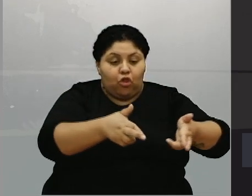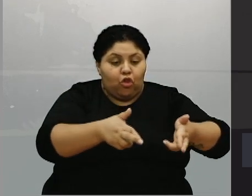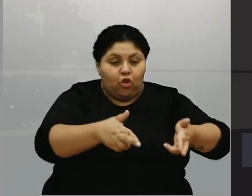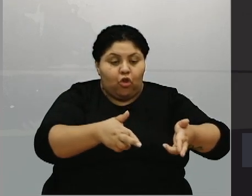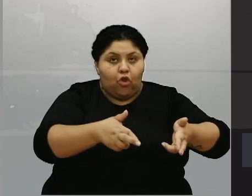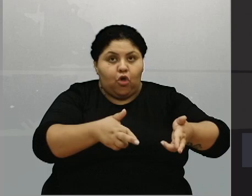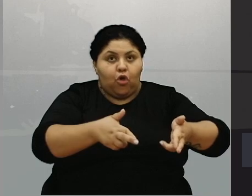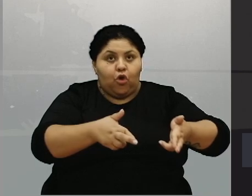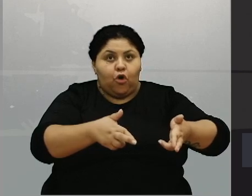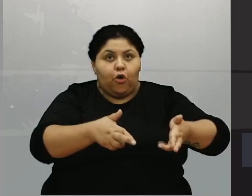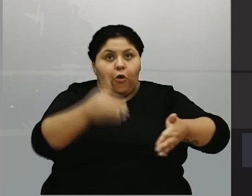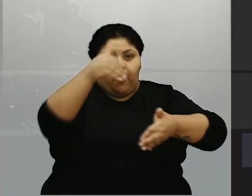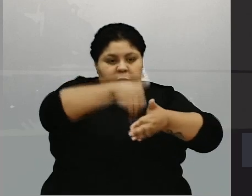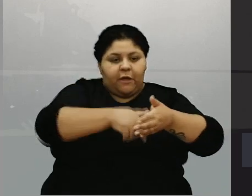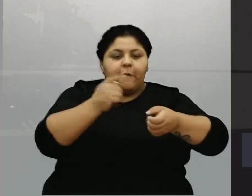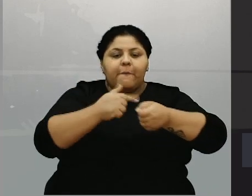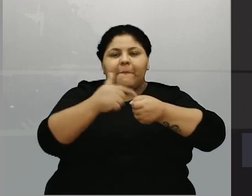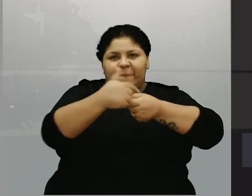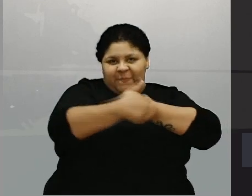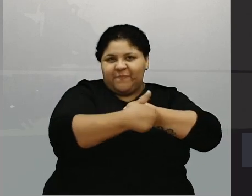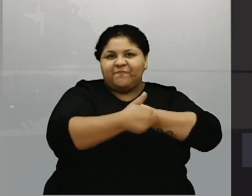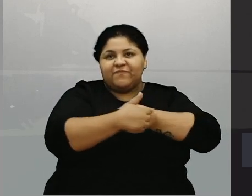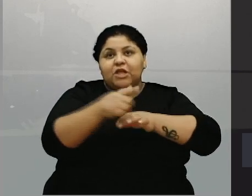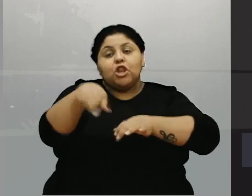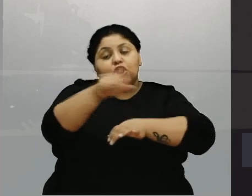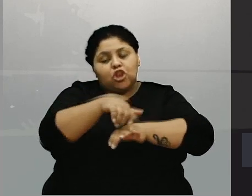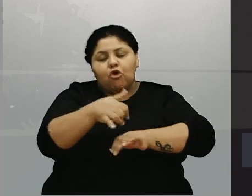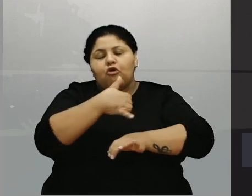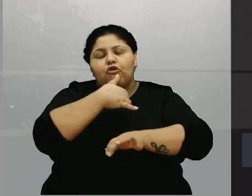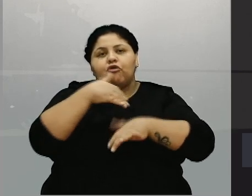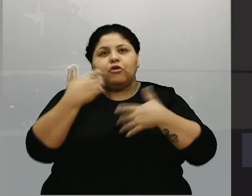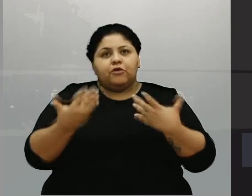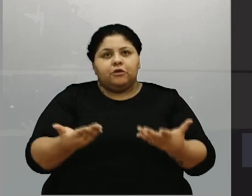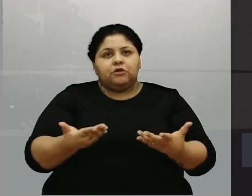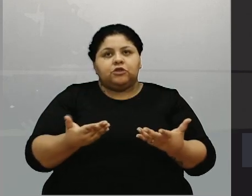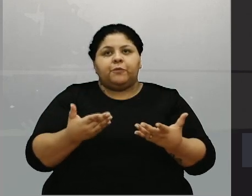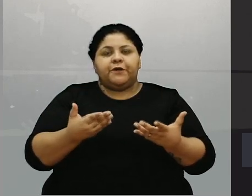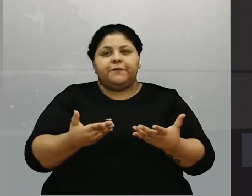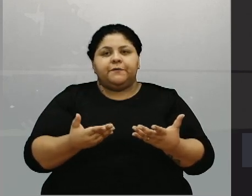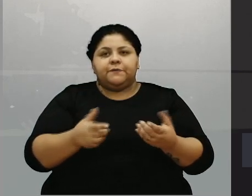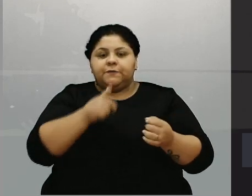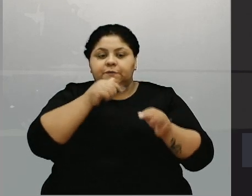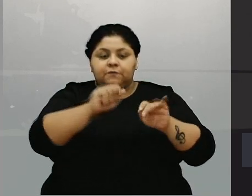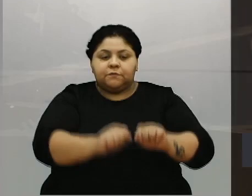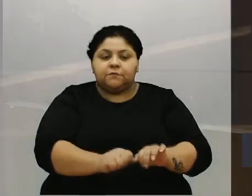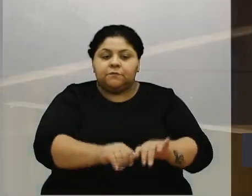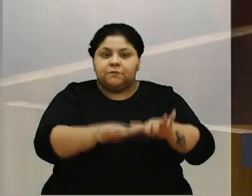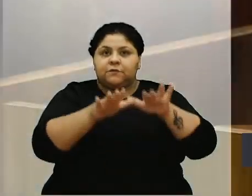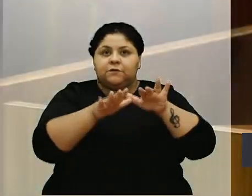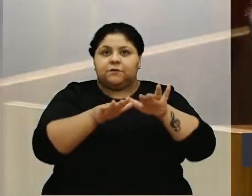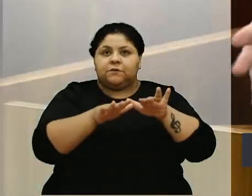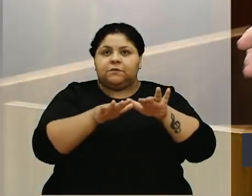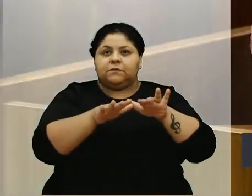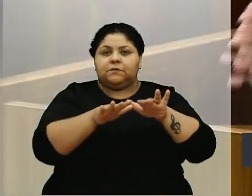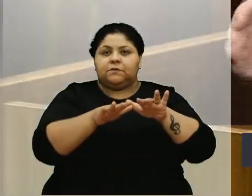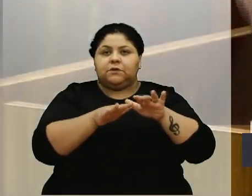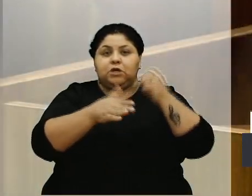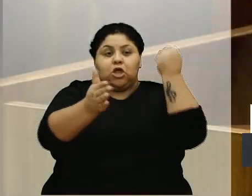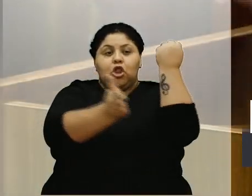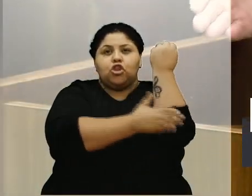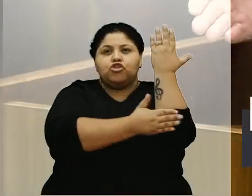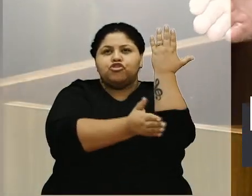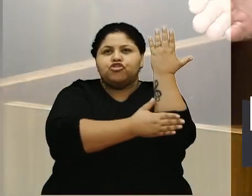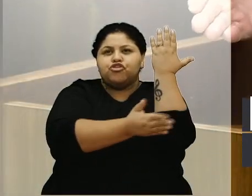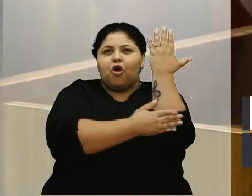município de Caxias do Sul, nós vamos, infelizmente, ter o acúmulo de toras, de árvores ali,